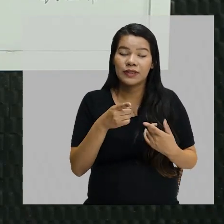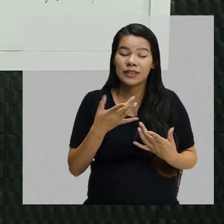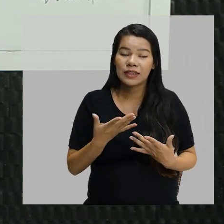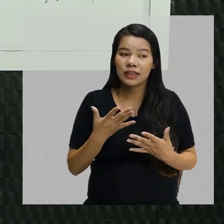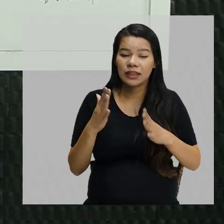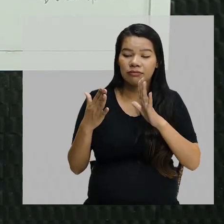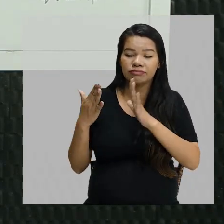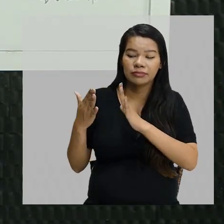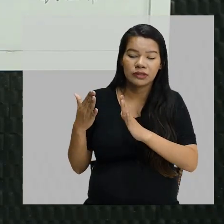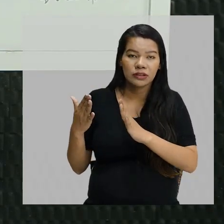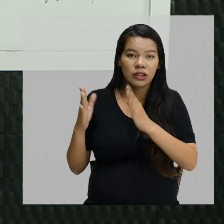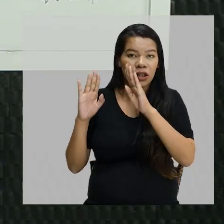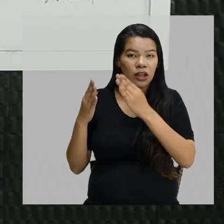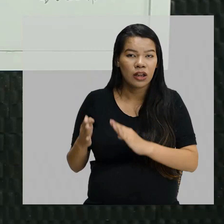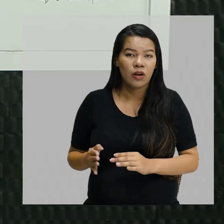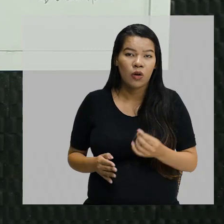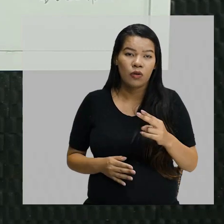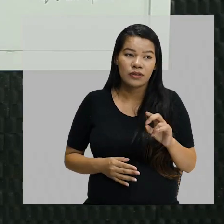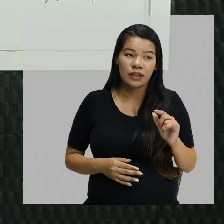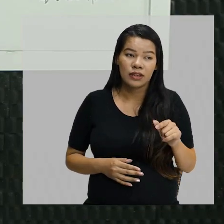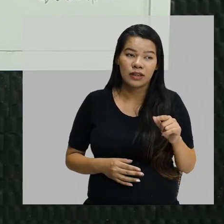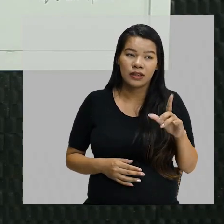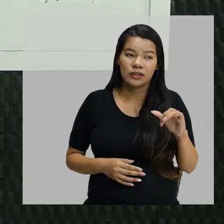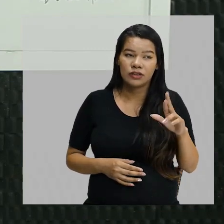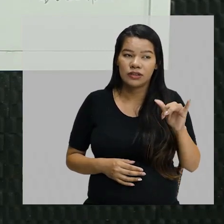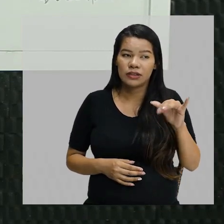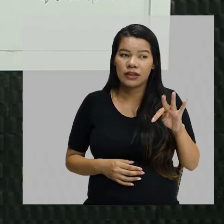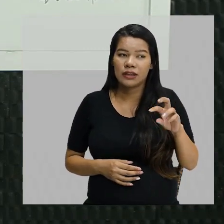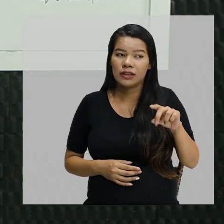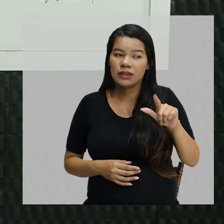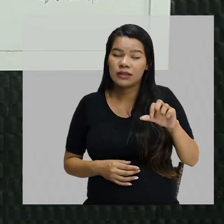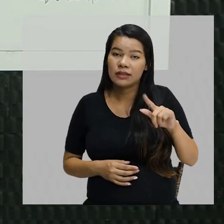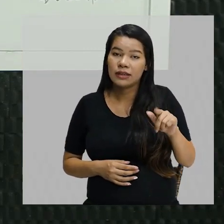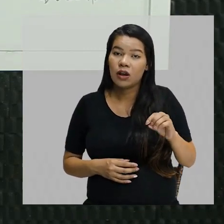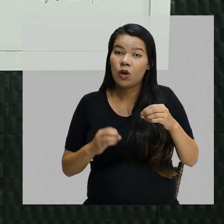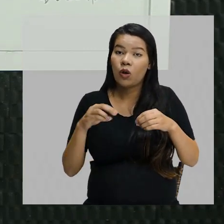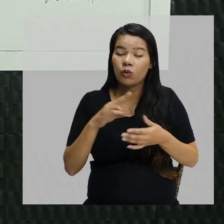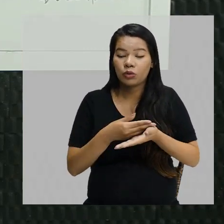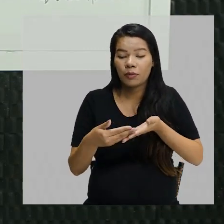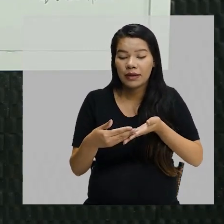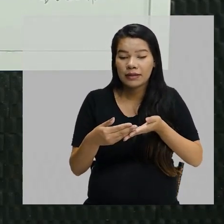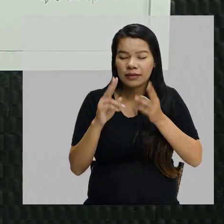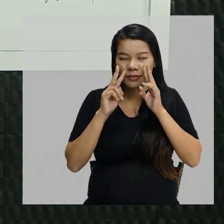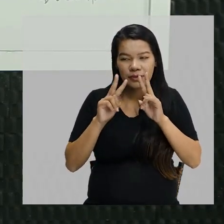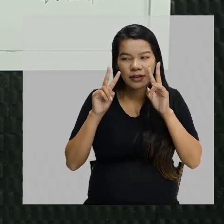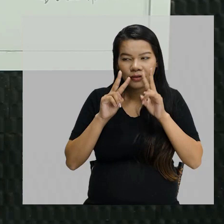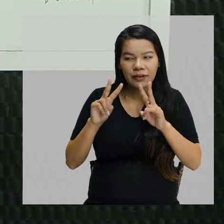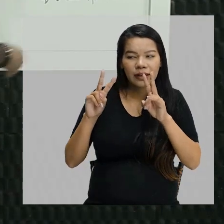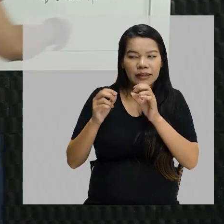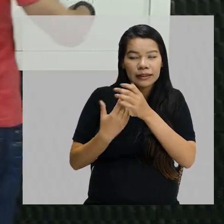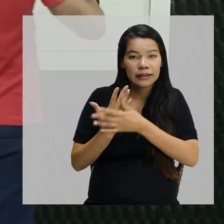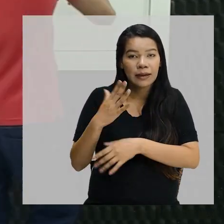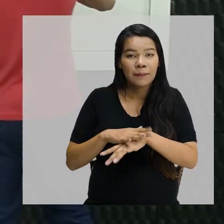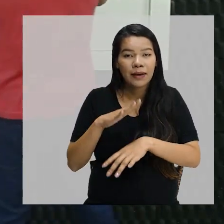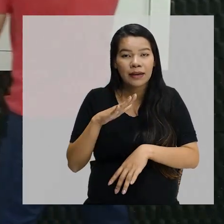encara isso de alguma maneira você cristaliza ou você passa a observar e criar cada vez mais perfeito mas quando você faz